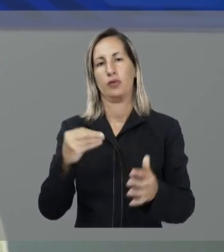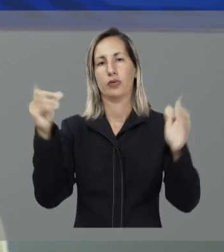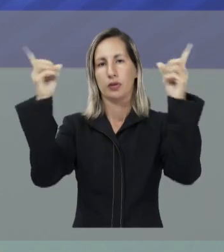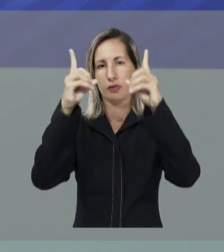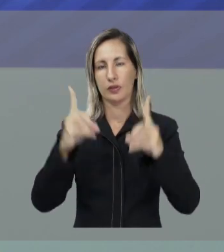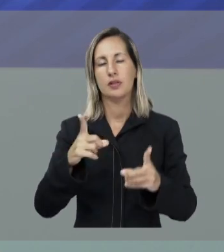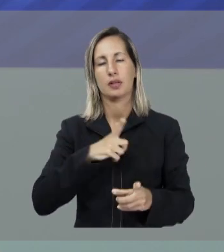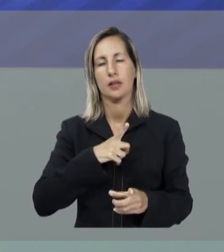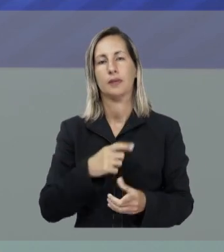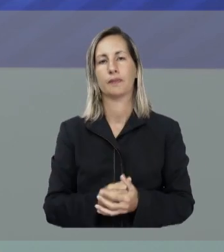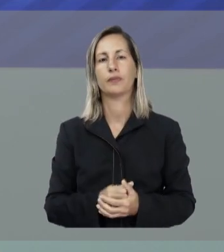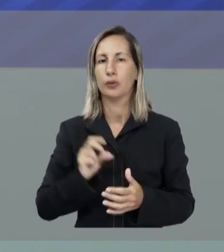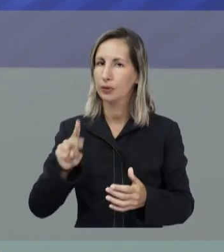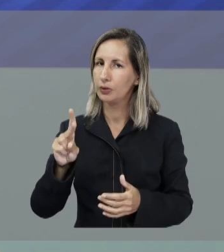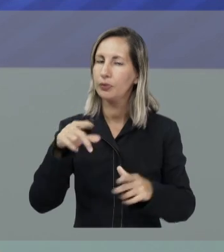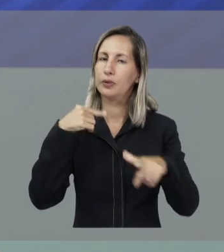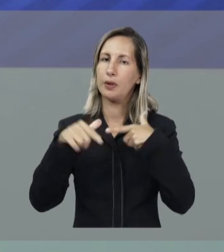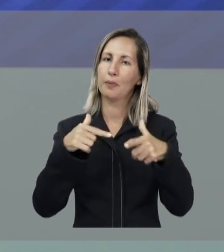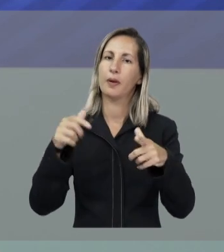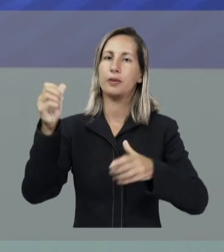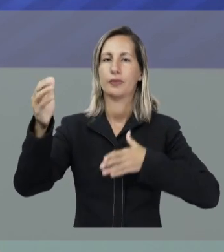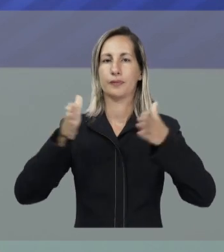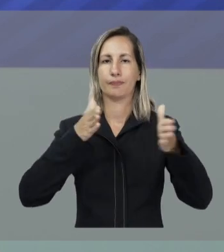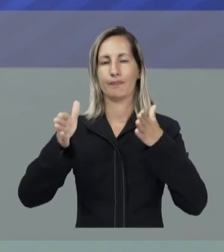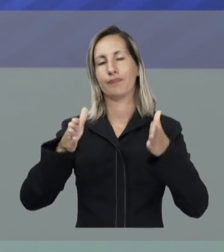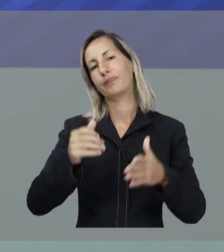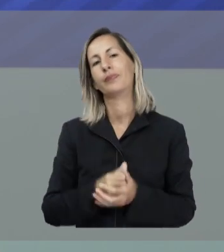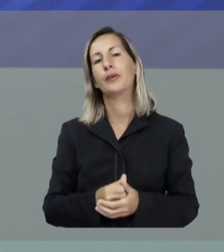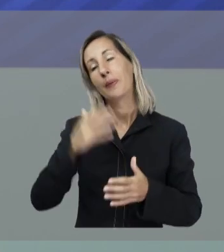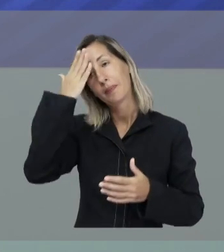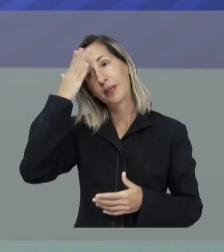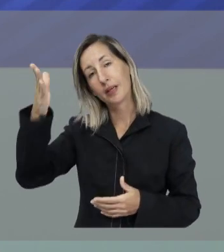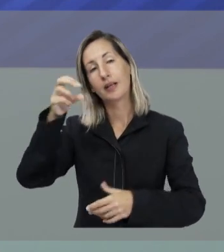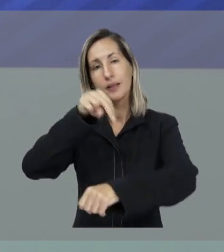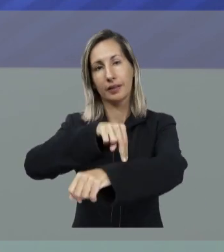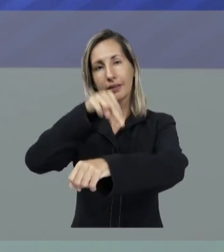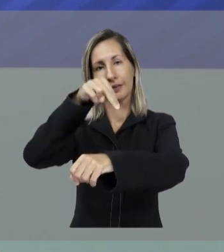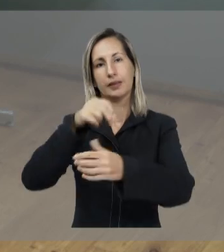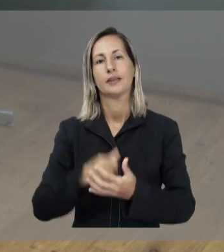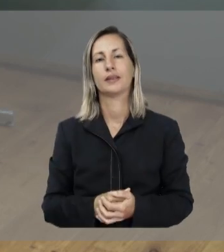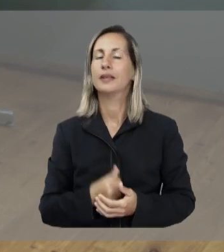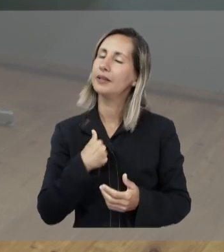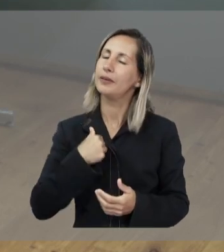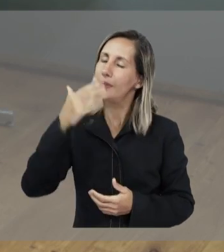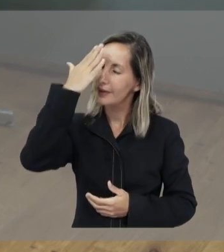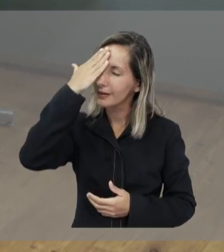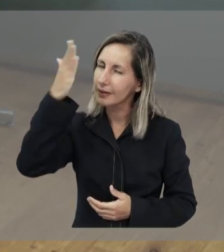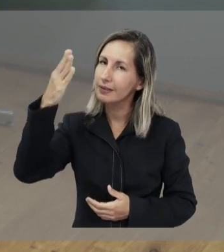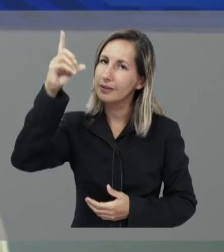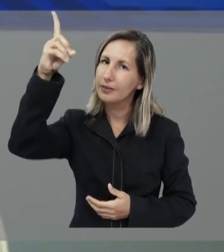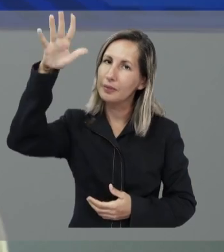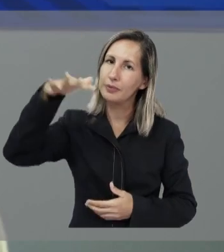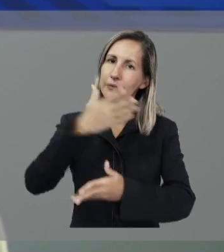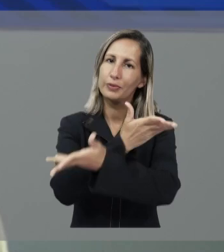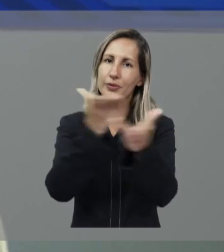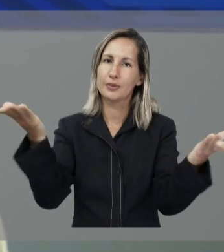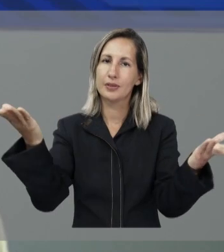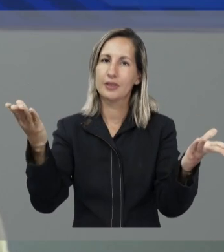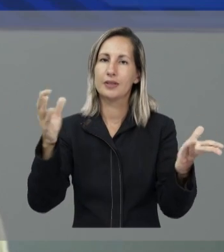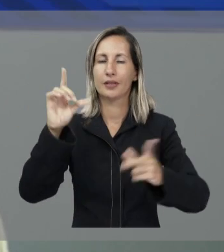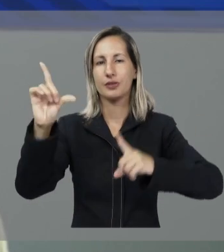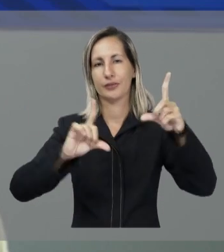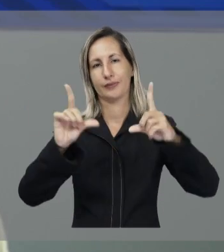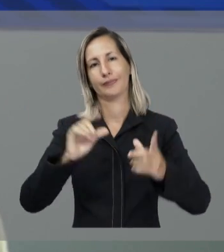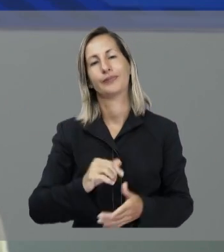Então seguimos acompanhando as atividades do segundo semestre. Obrigada, vereadora Nina Souza. Eu que agradeço e Deus abençoe a todos vocês que estão